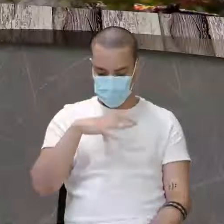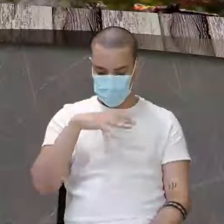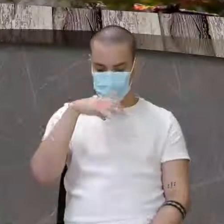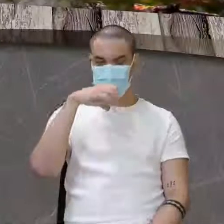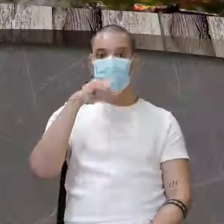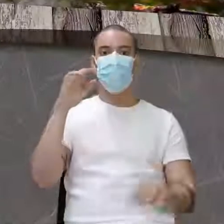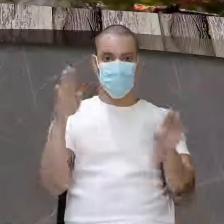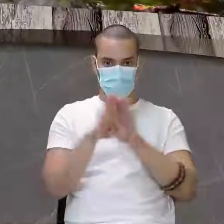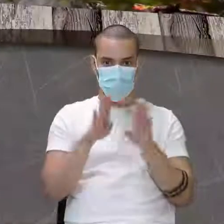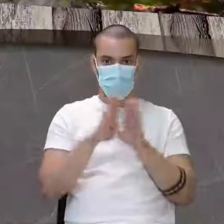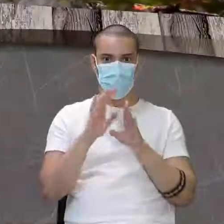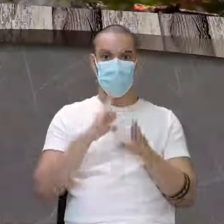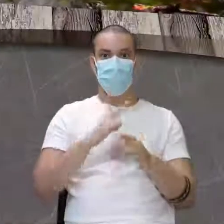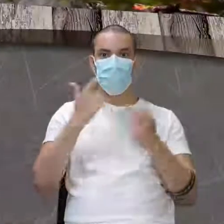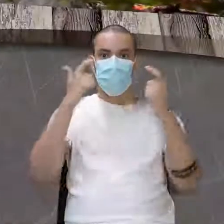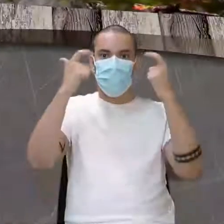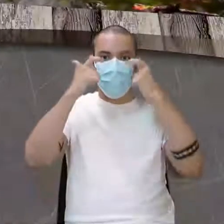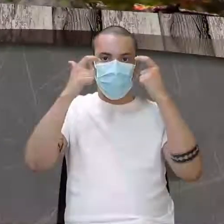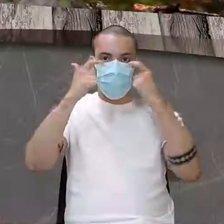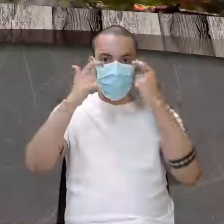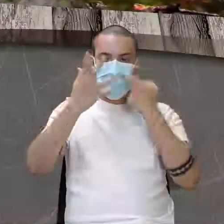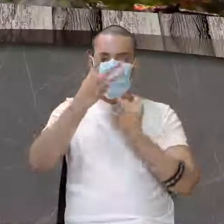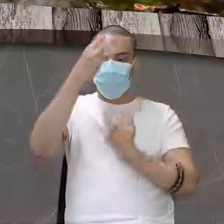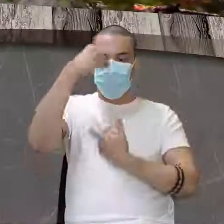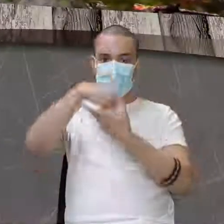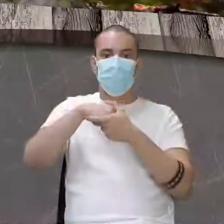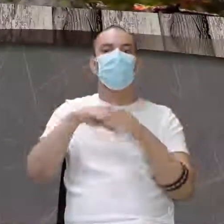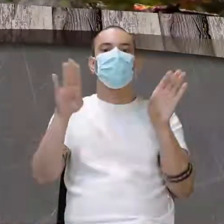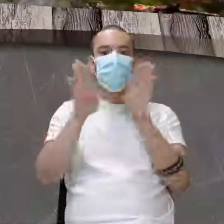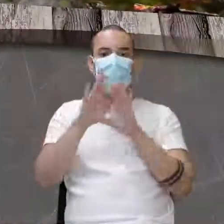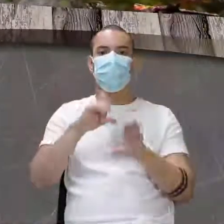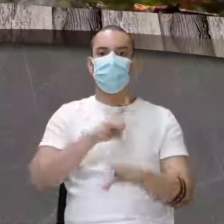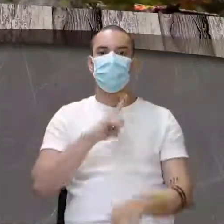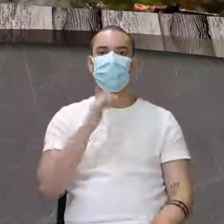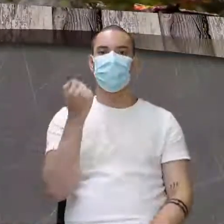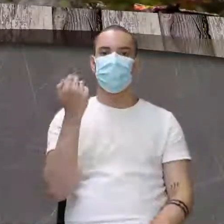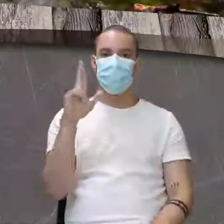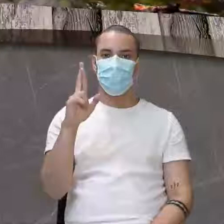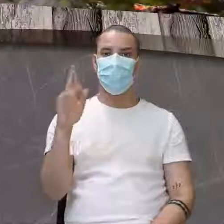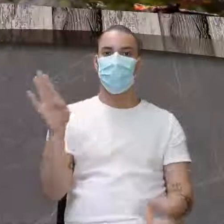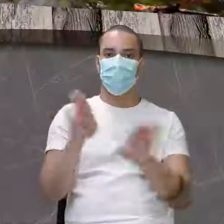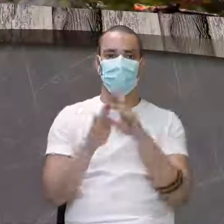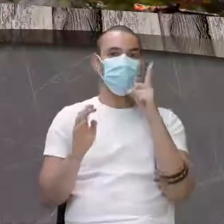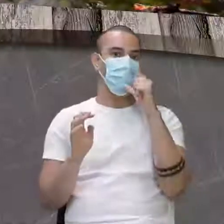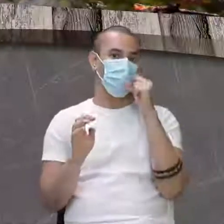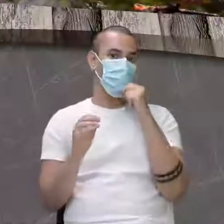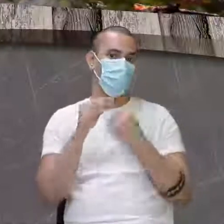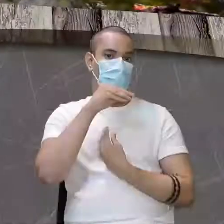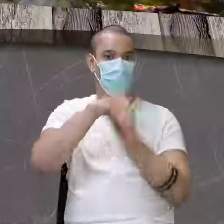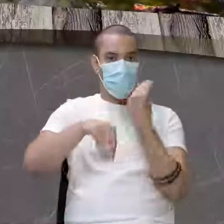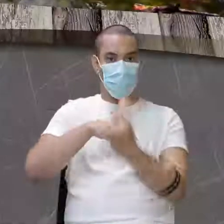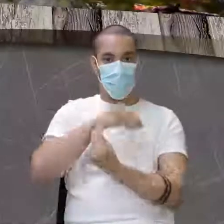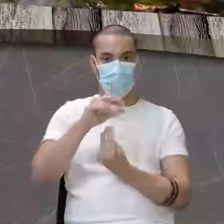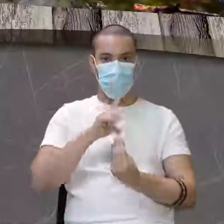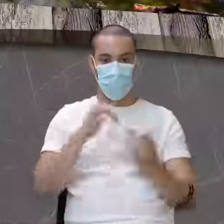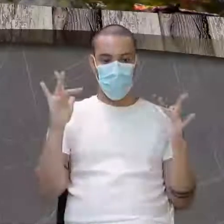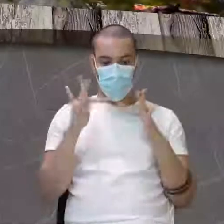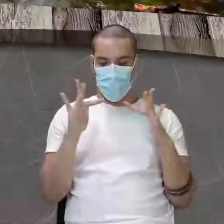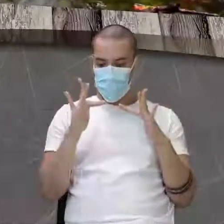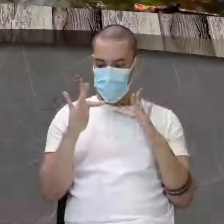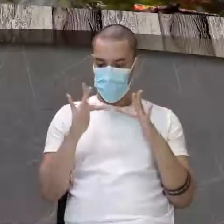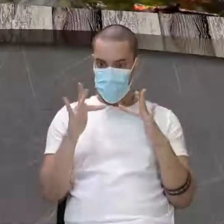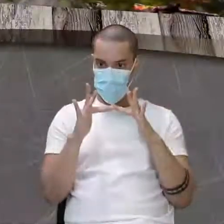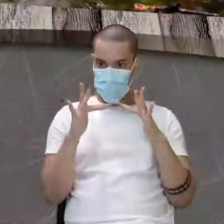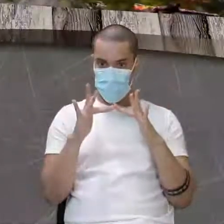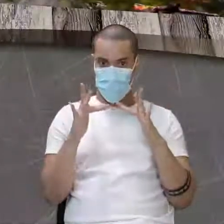passa, né, pelas nossas narinas, também tem uma umidificação para estar entrando em contato com esse